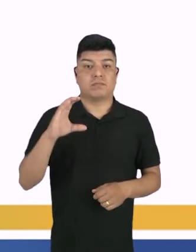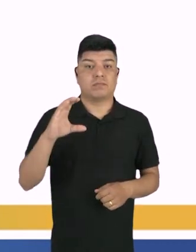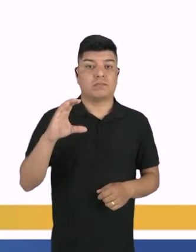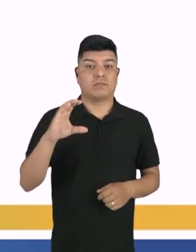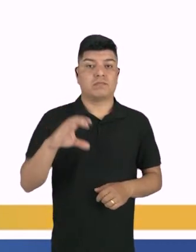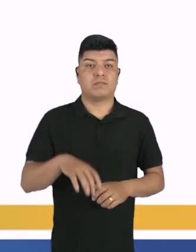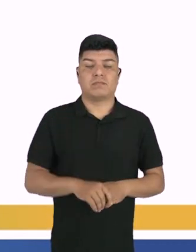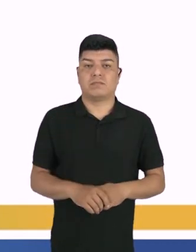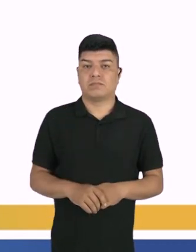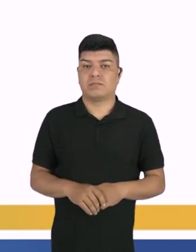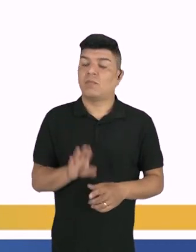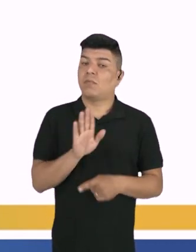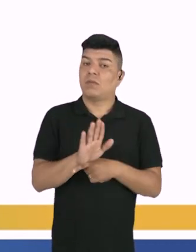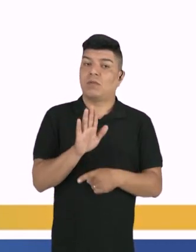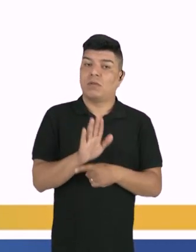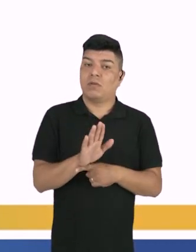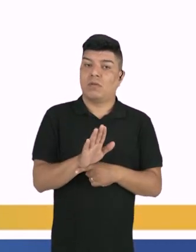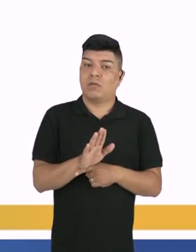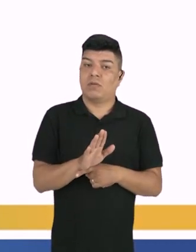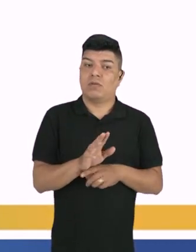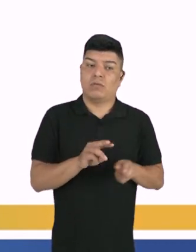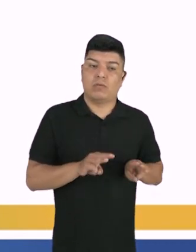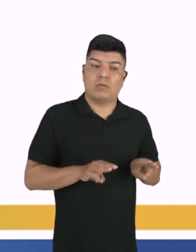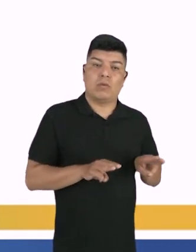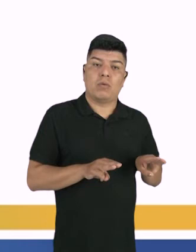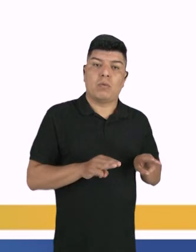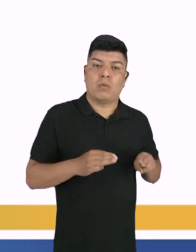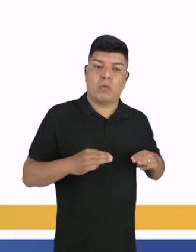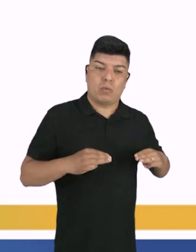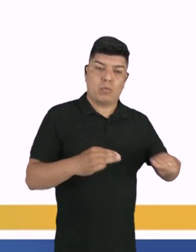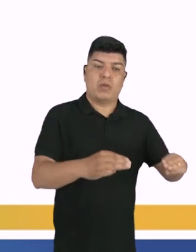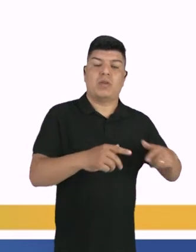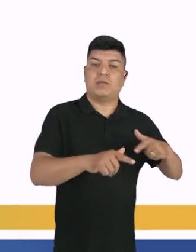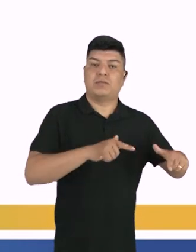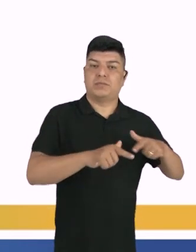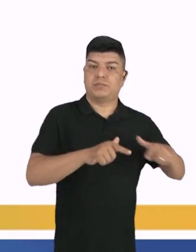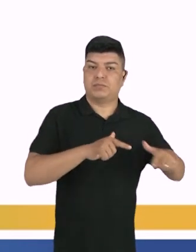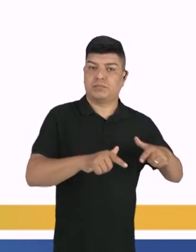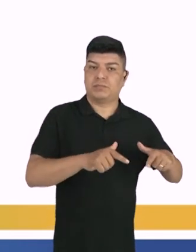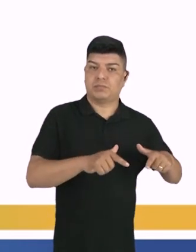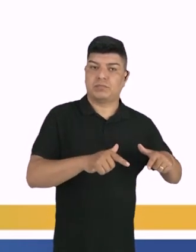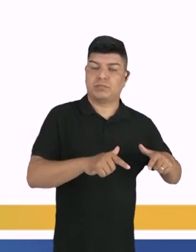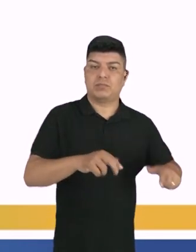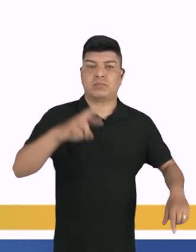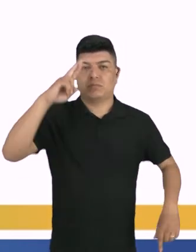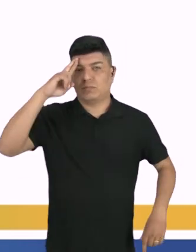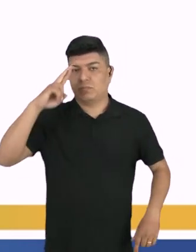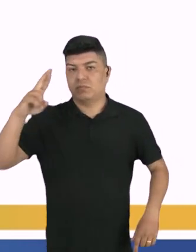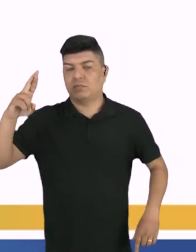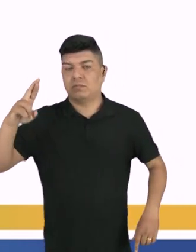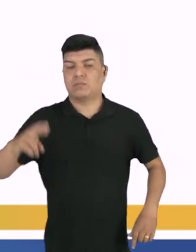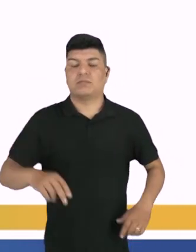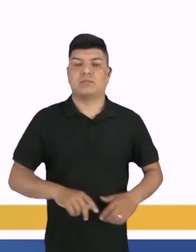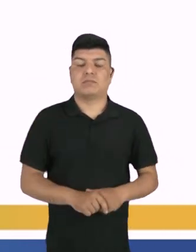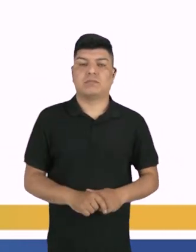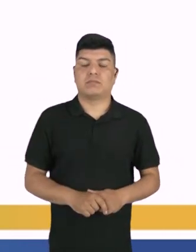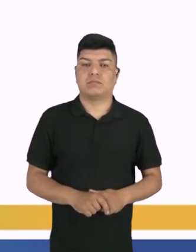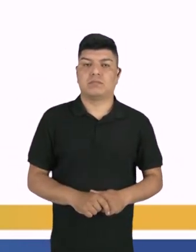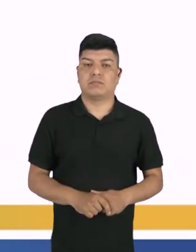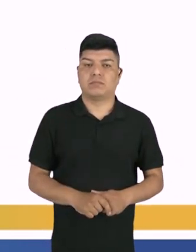C, a colaboração do Ministério do Trabalho nas relações entre empregadores e